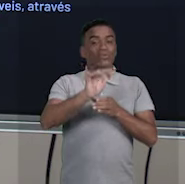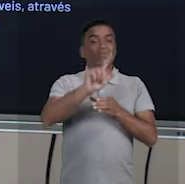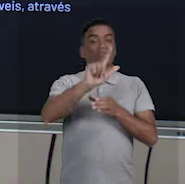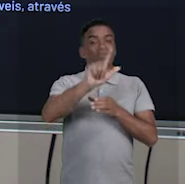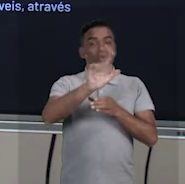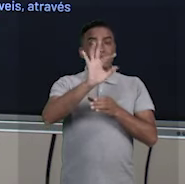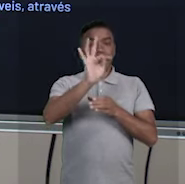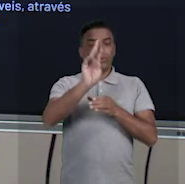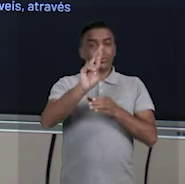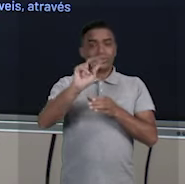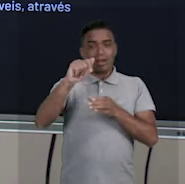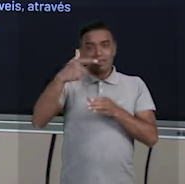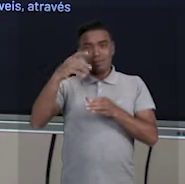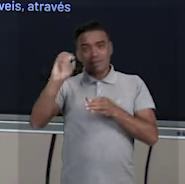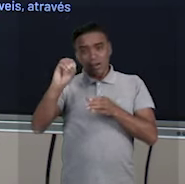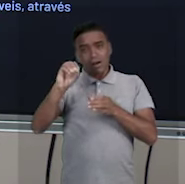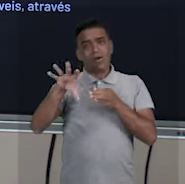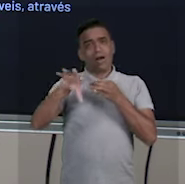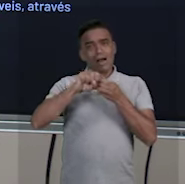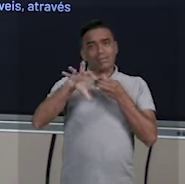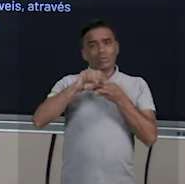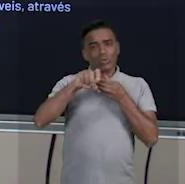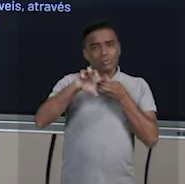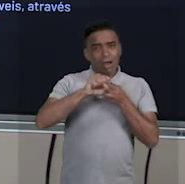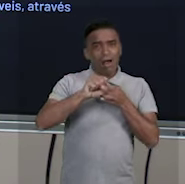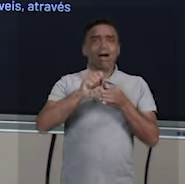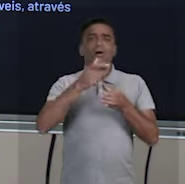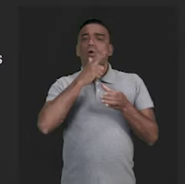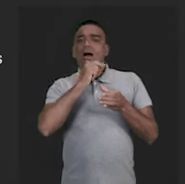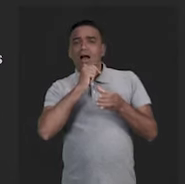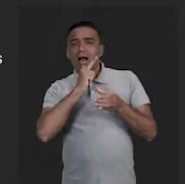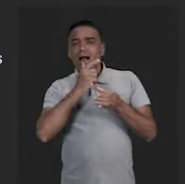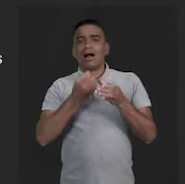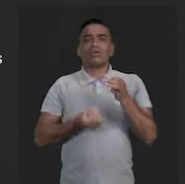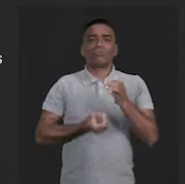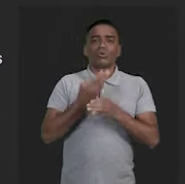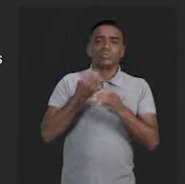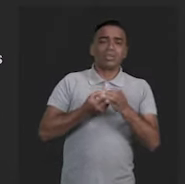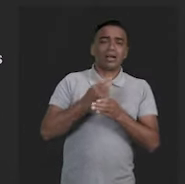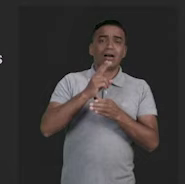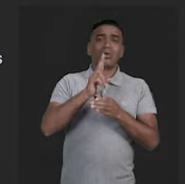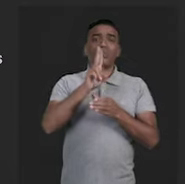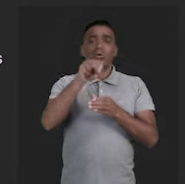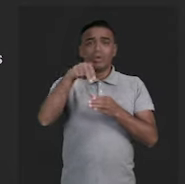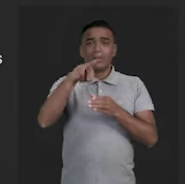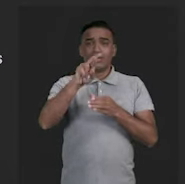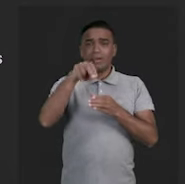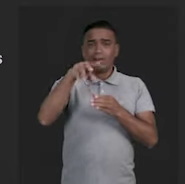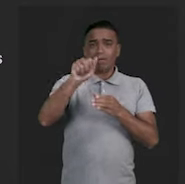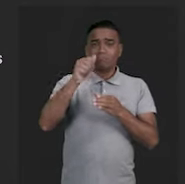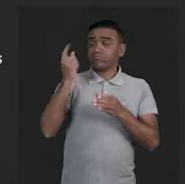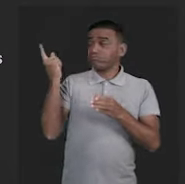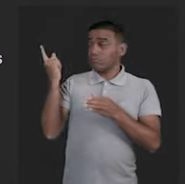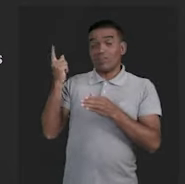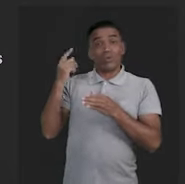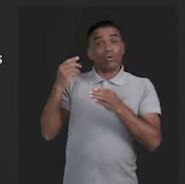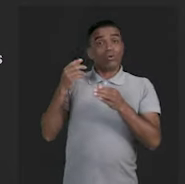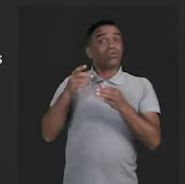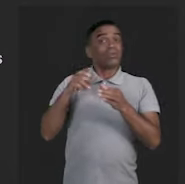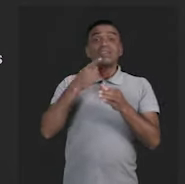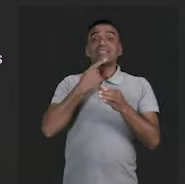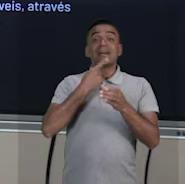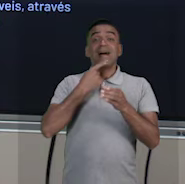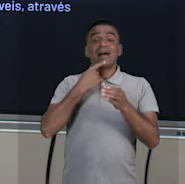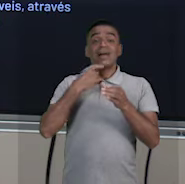reabsorção e etc. Então, olha só. O sangue, ele vai chegar nos rins através das artérias. Na